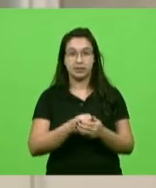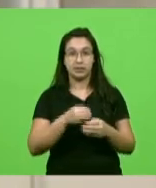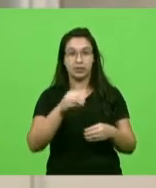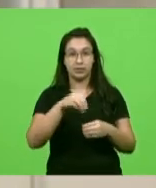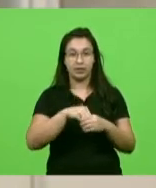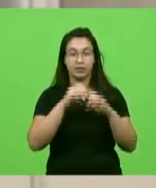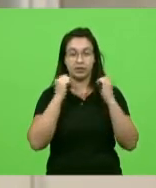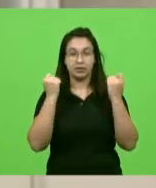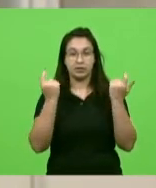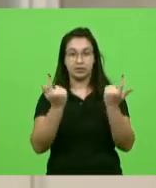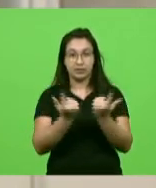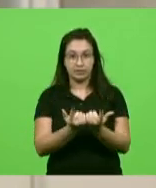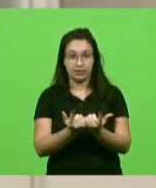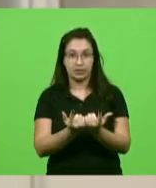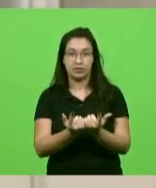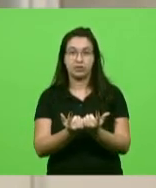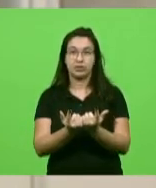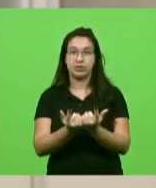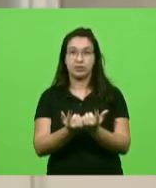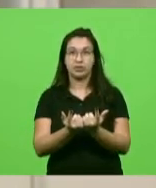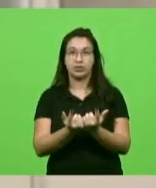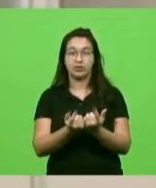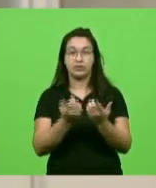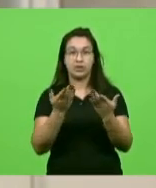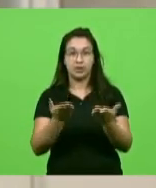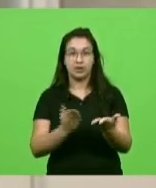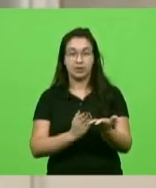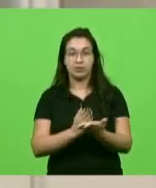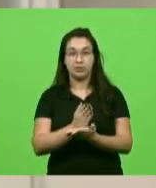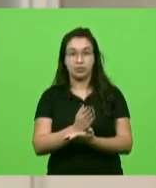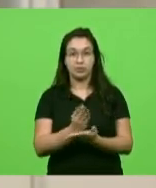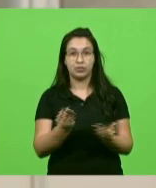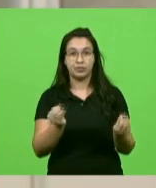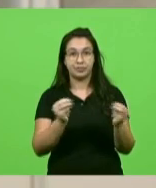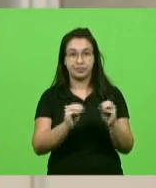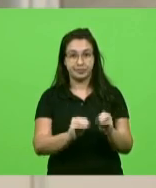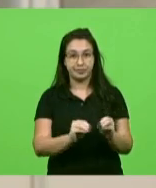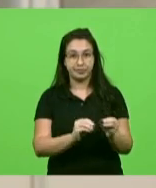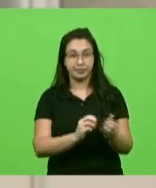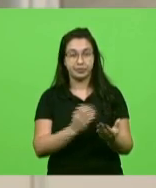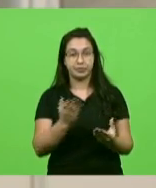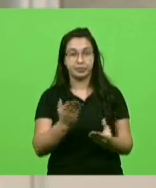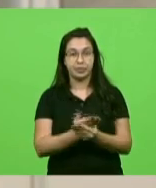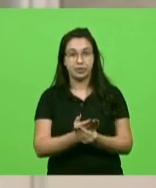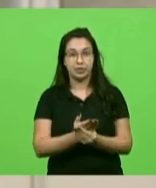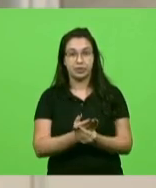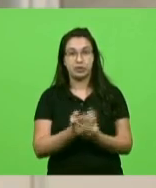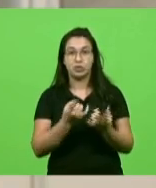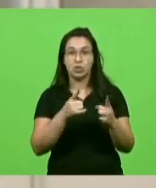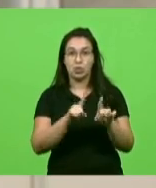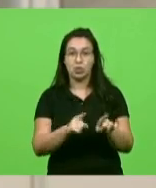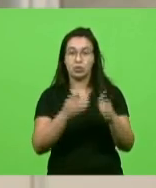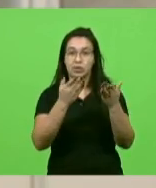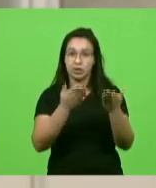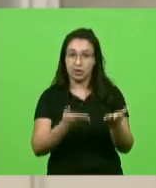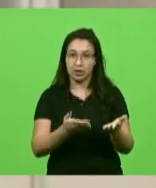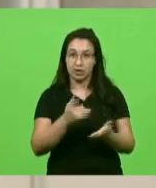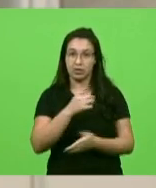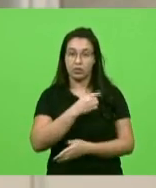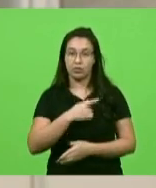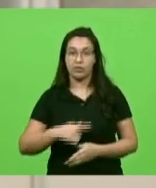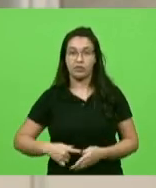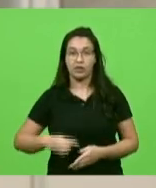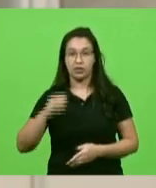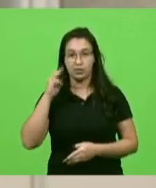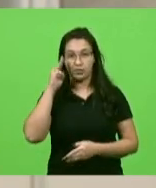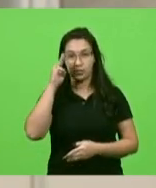Assembleia Legislativa de cessar quando autorizou a instauração do processo somente contra o governador do Estado